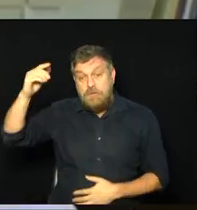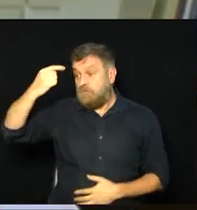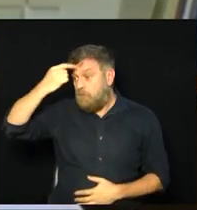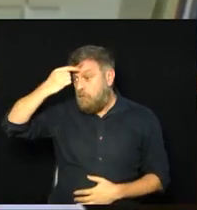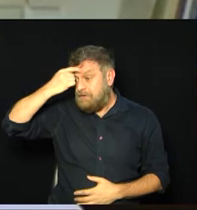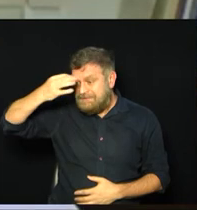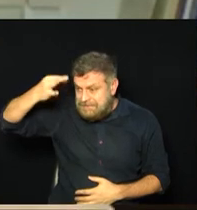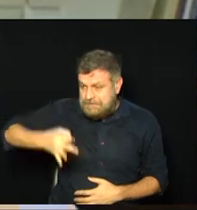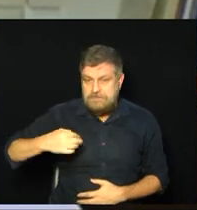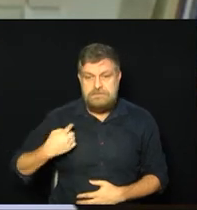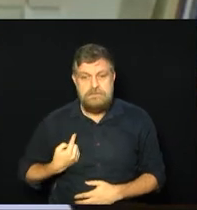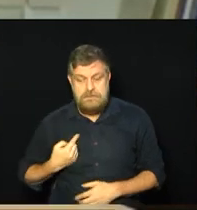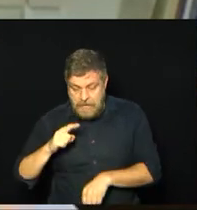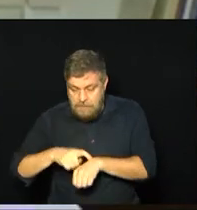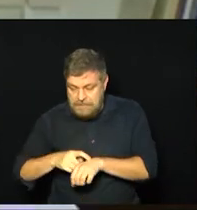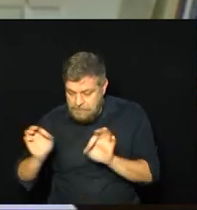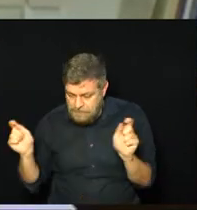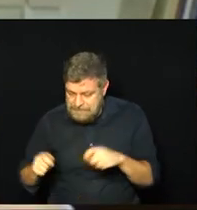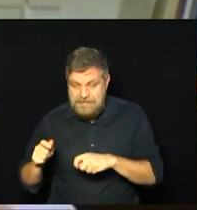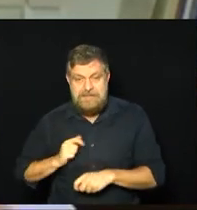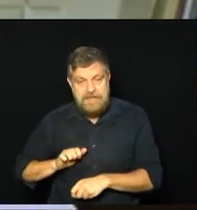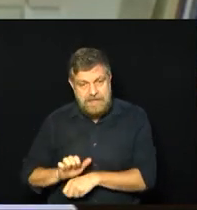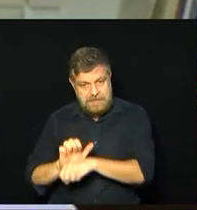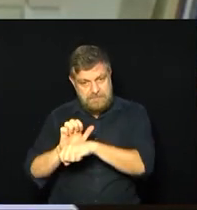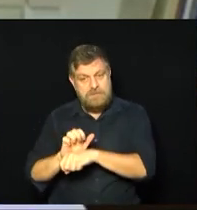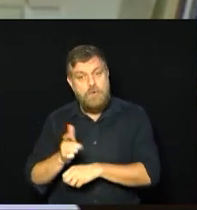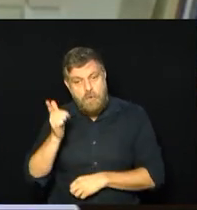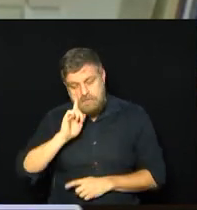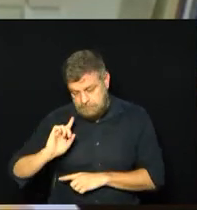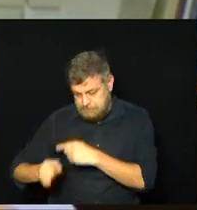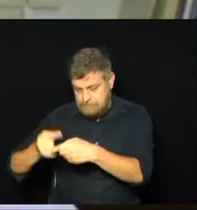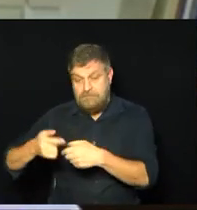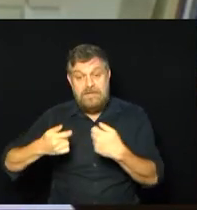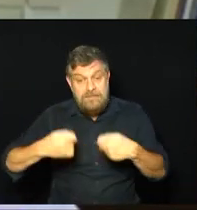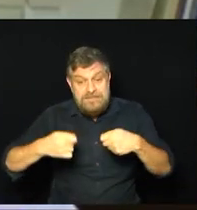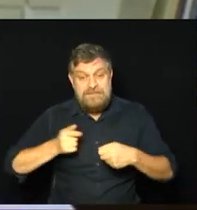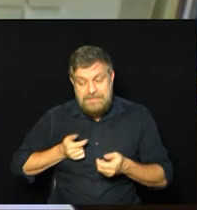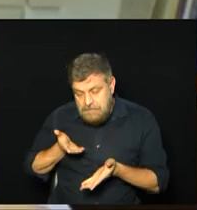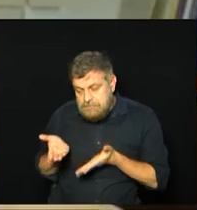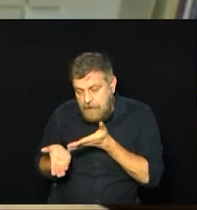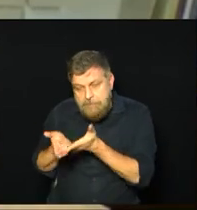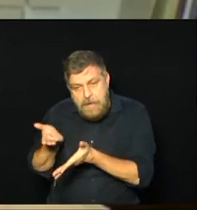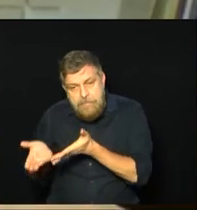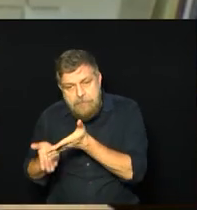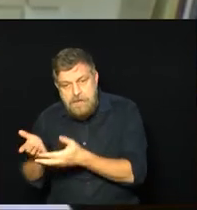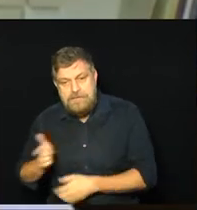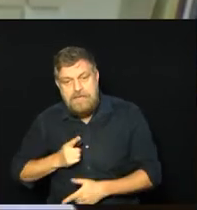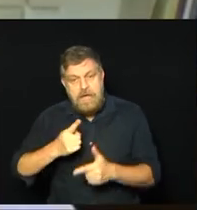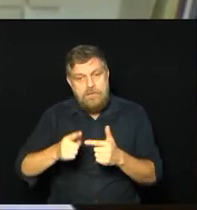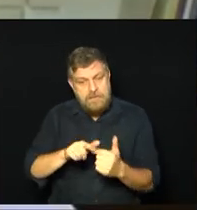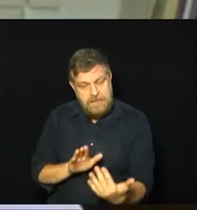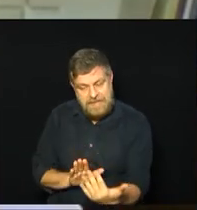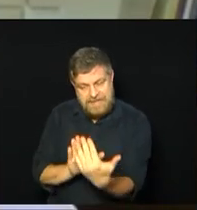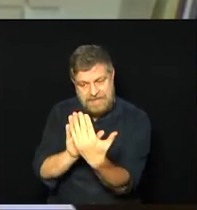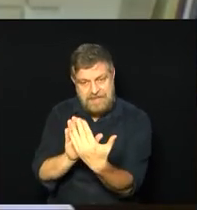ajuda. Há tempo, há esperança, é possível, mas é preciso tratar, é preciso encarar o problema de